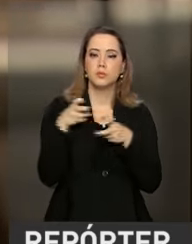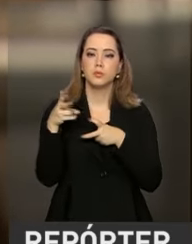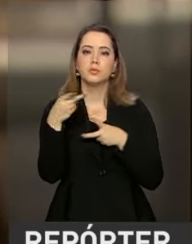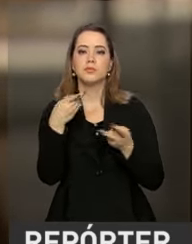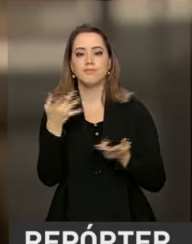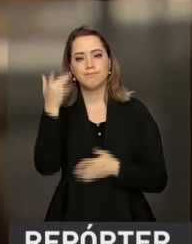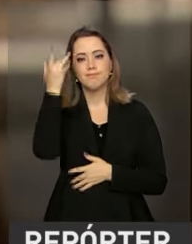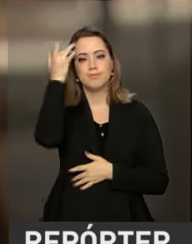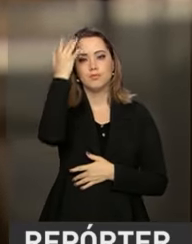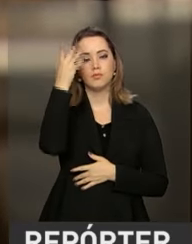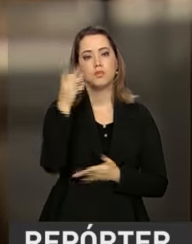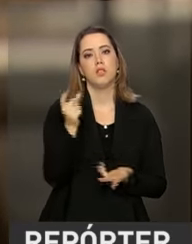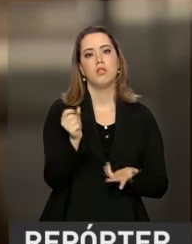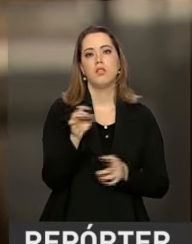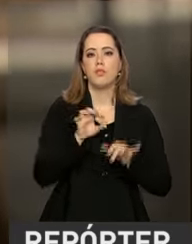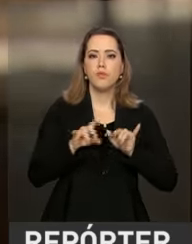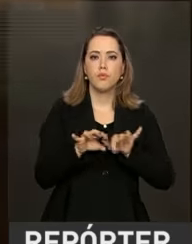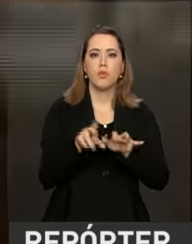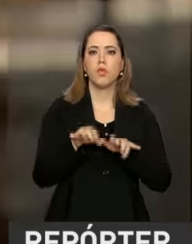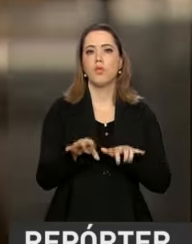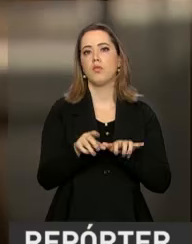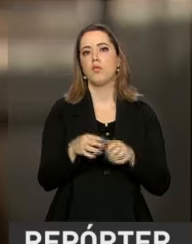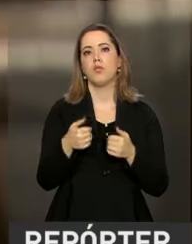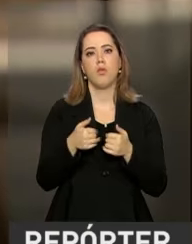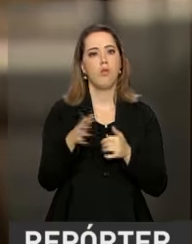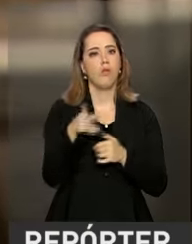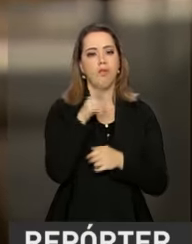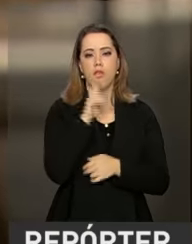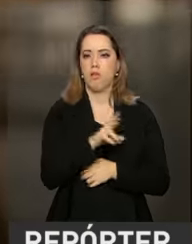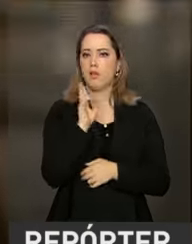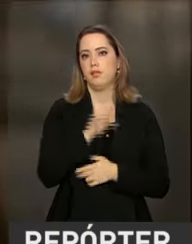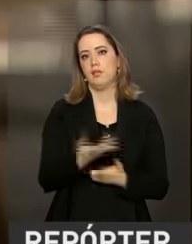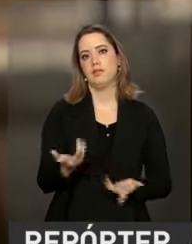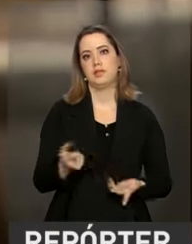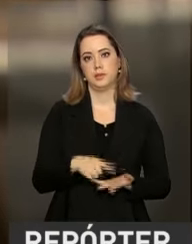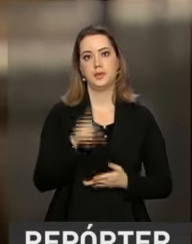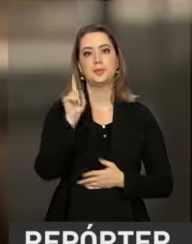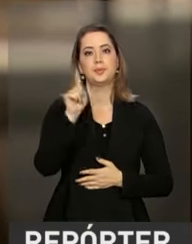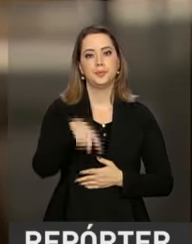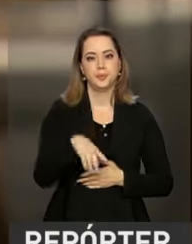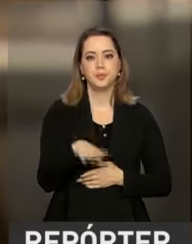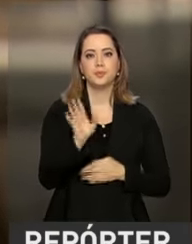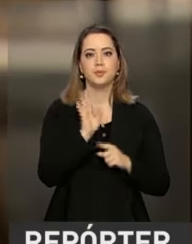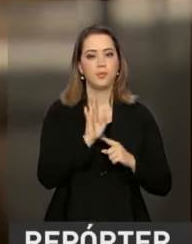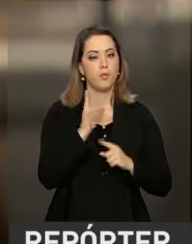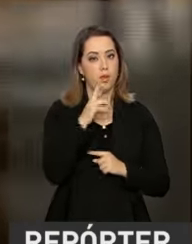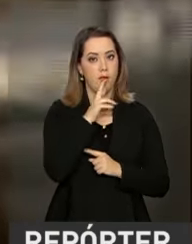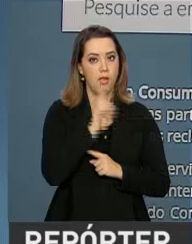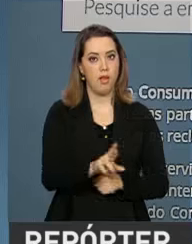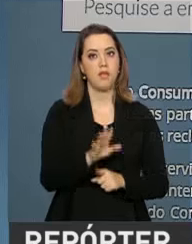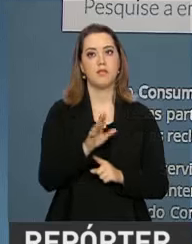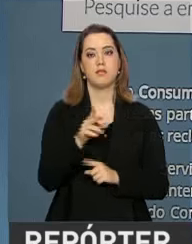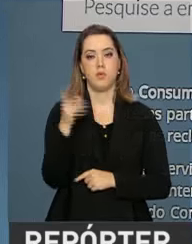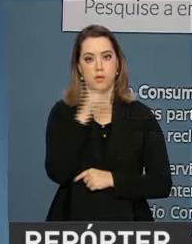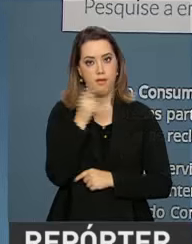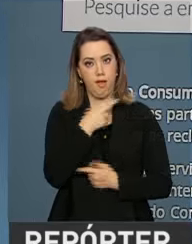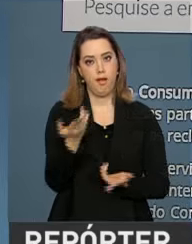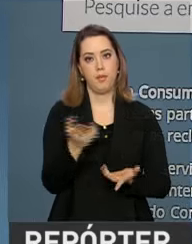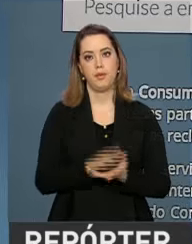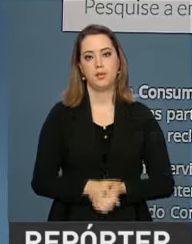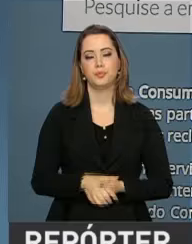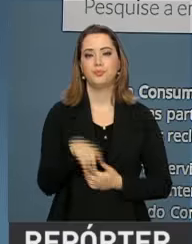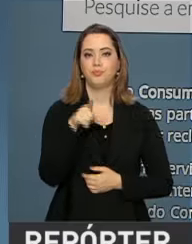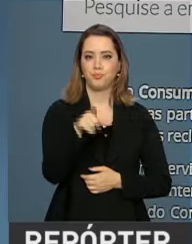plataforma, porque é fácil cadastrar, é fácil abrir reclamação e a empresa entra muito rápido em contato com a gente. A